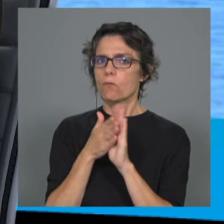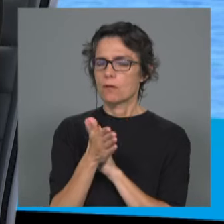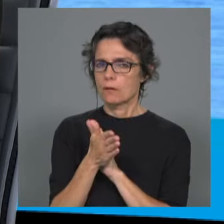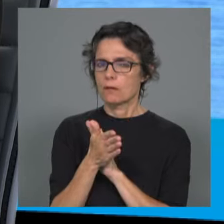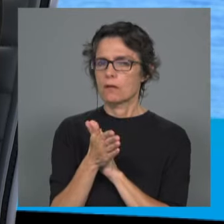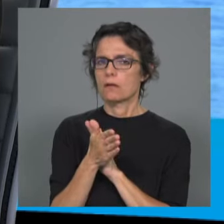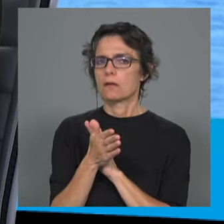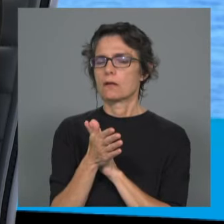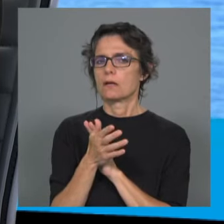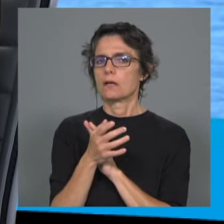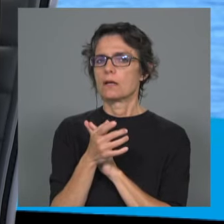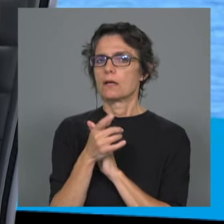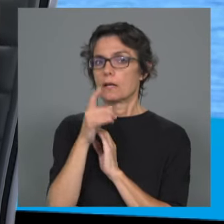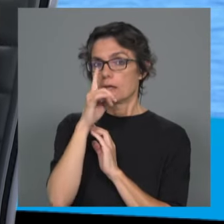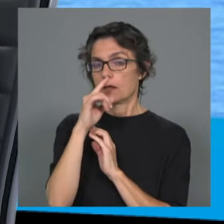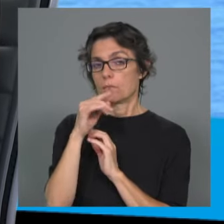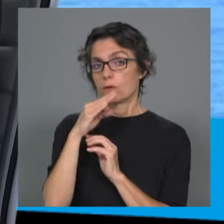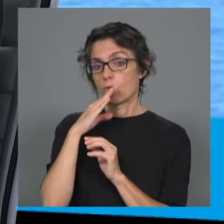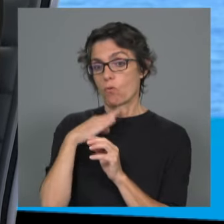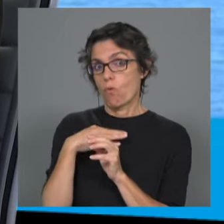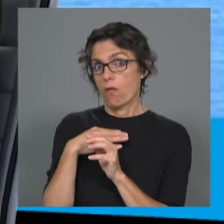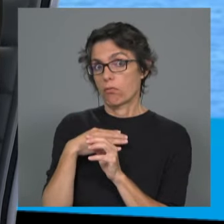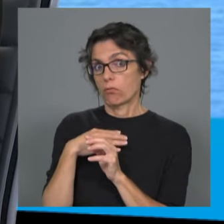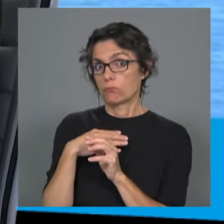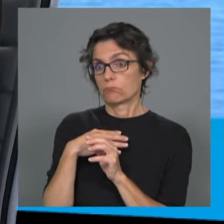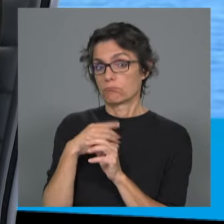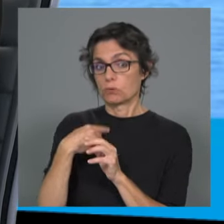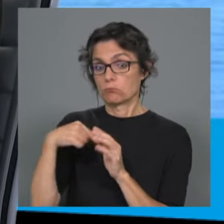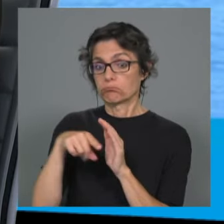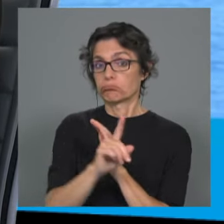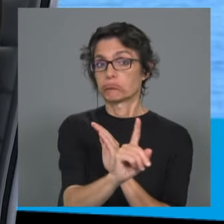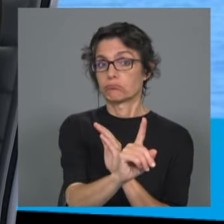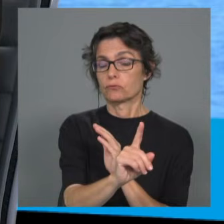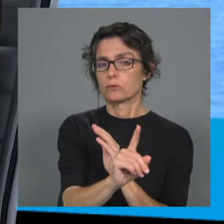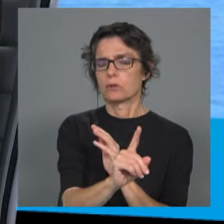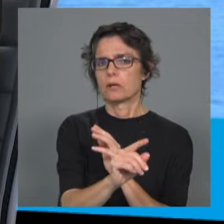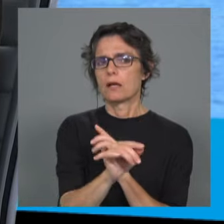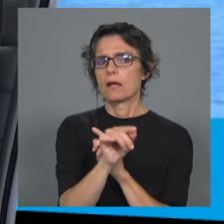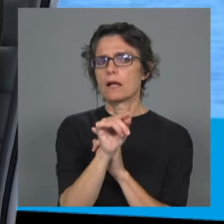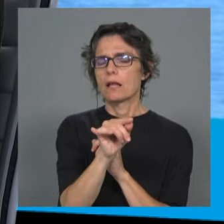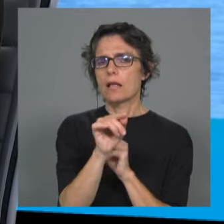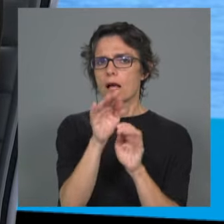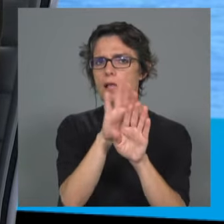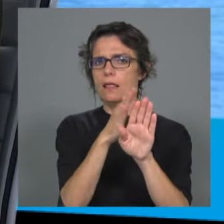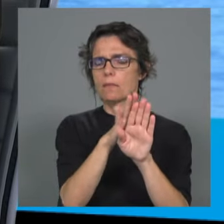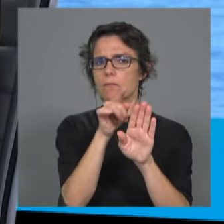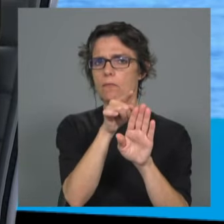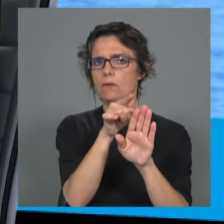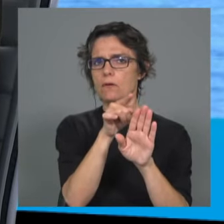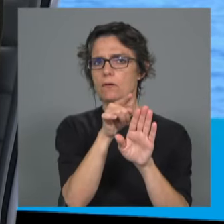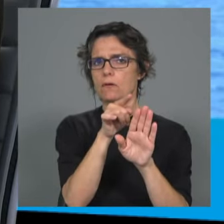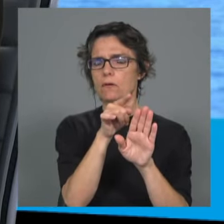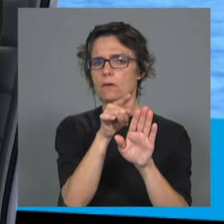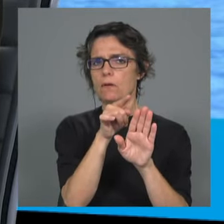e dirigi-me ao quarto que me deram e junto à porta tinha,